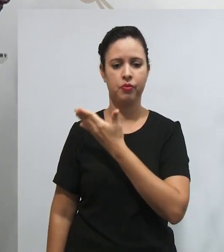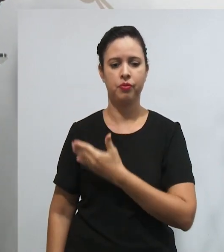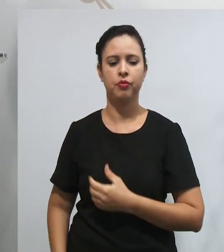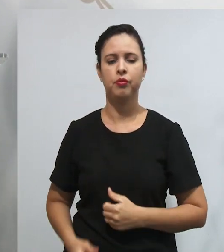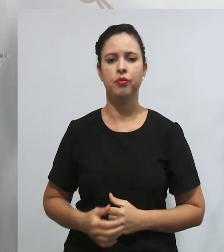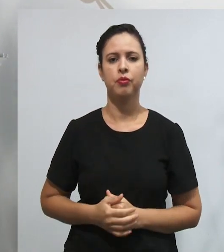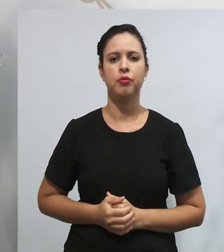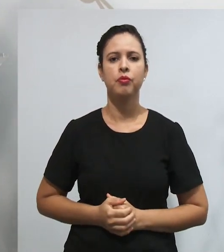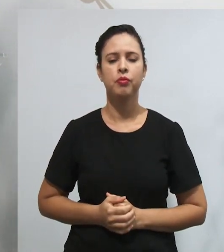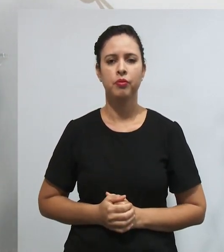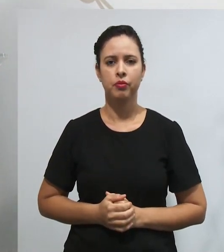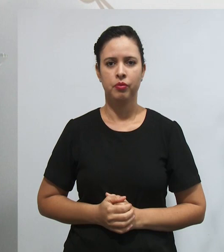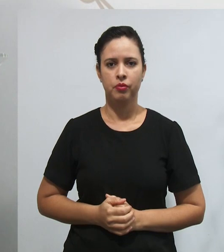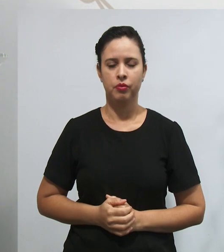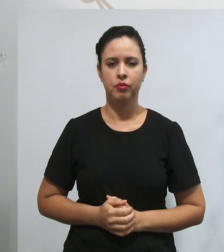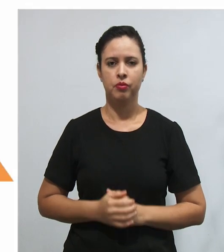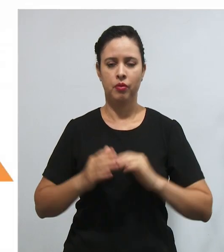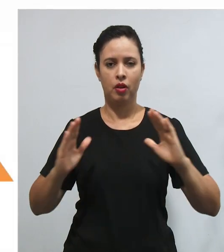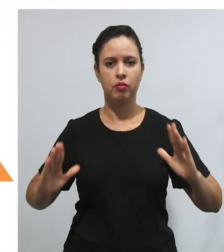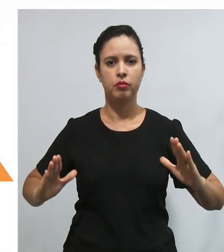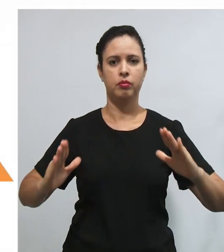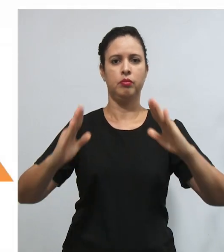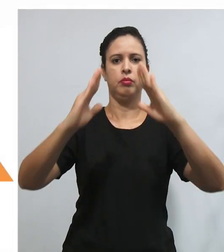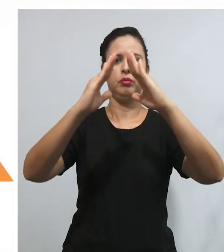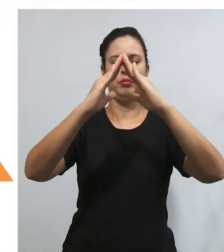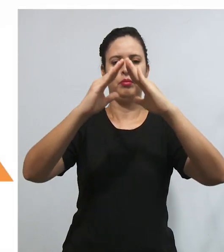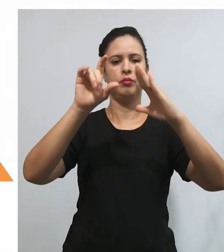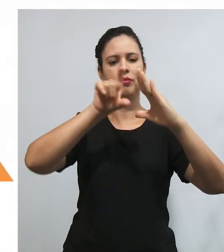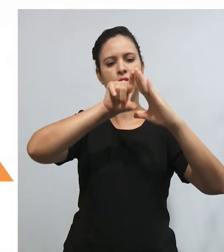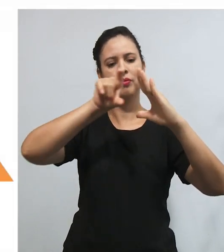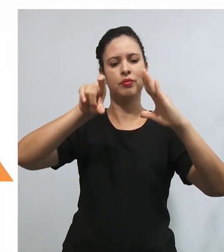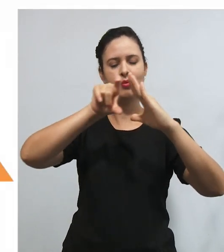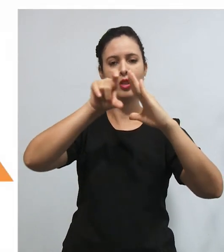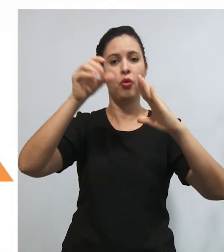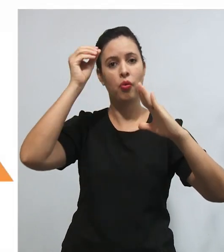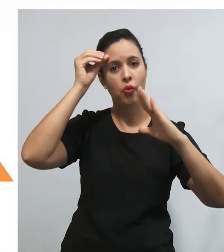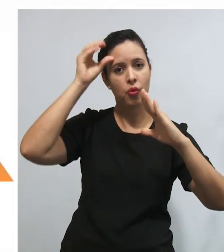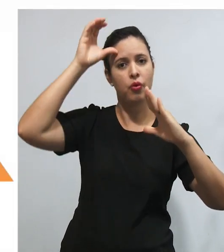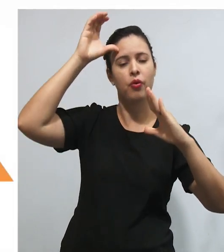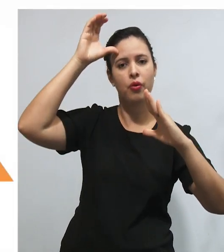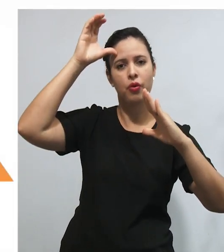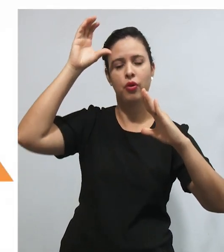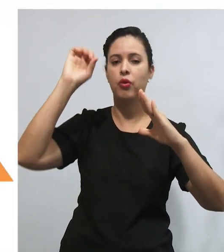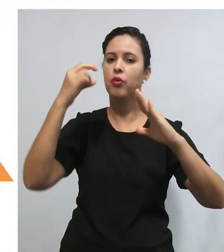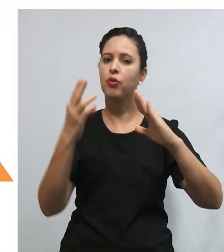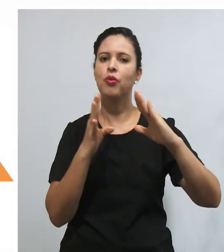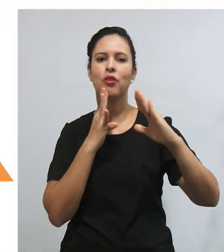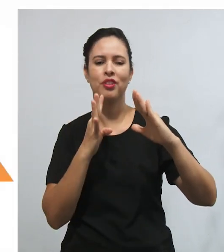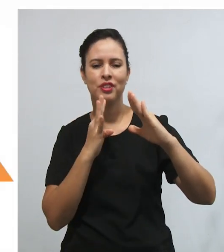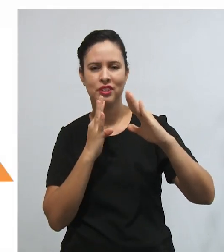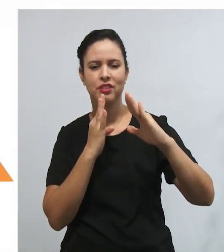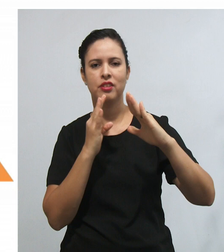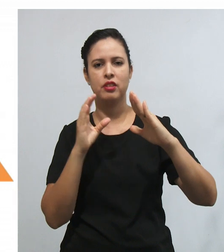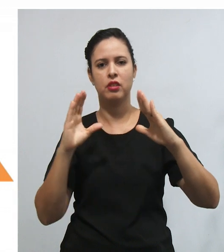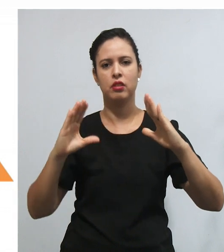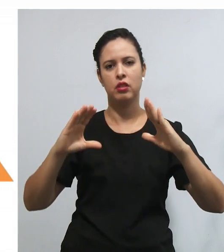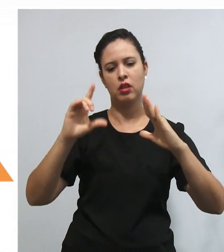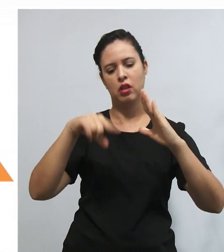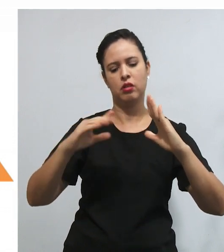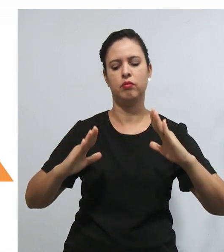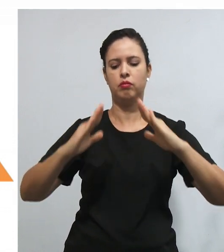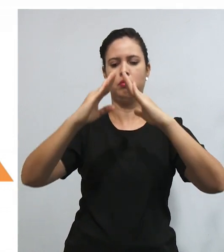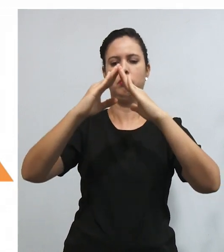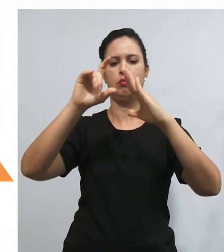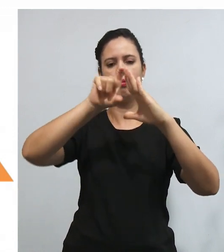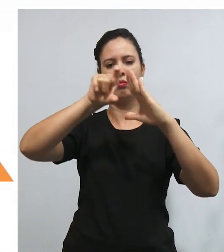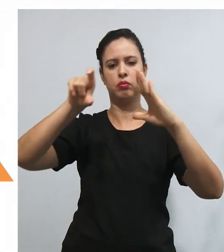tem o conhecimento. Né? E aí o conhecimento, quem é que está ali em cima? Né? O ser humano. Então, o ser humano está aqui